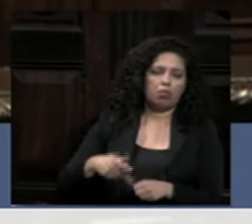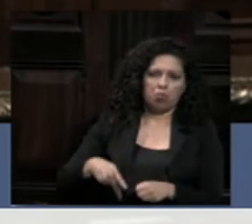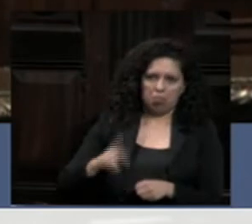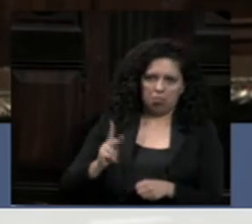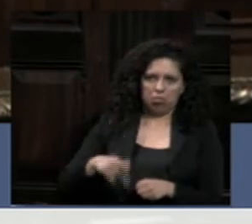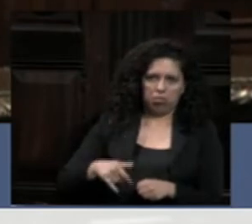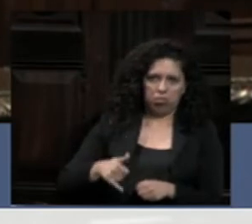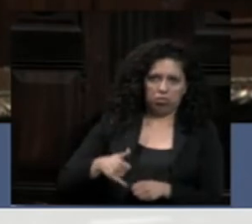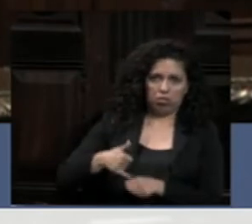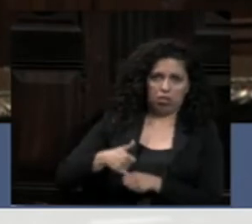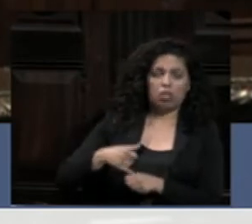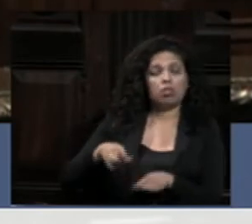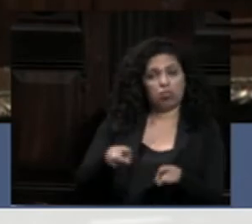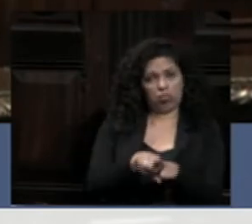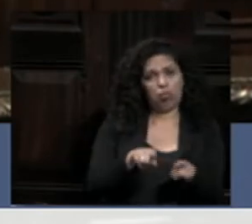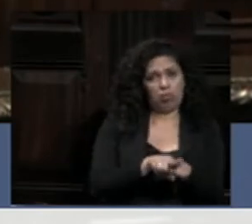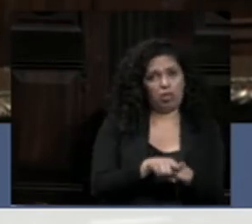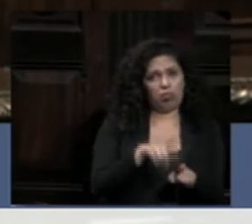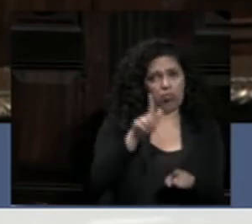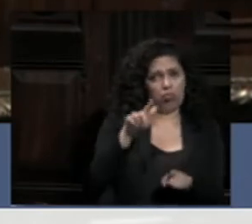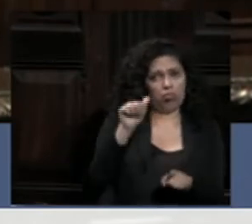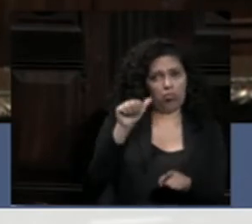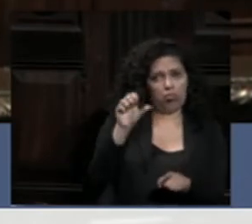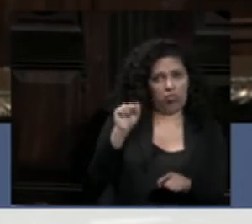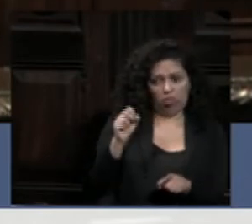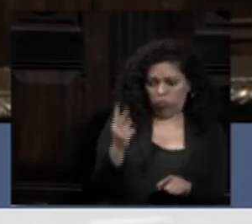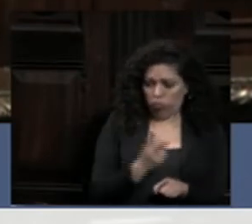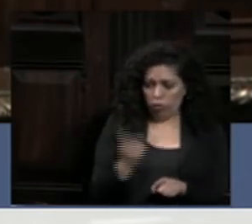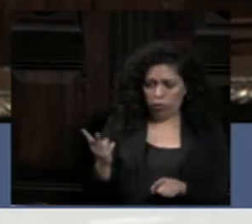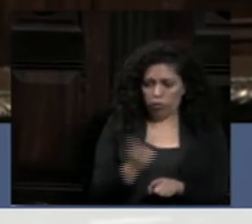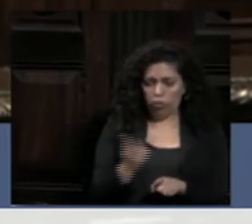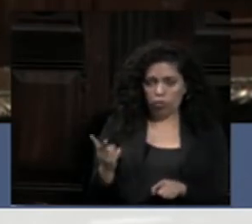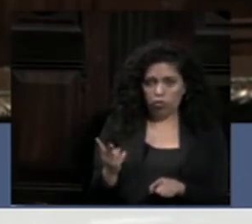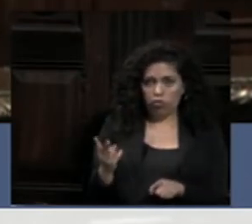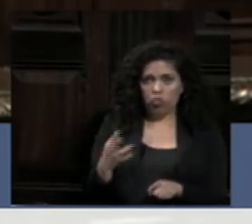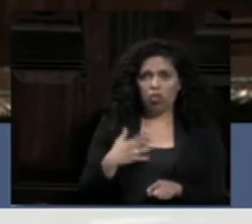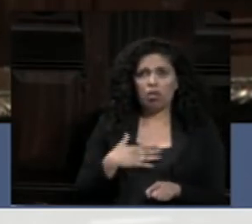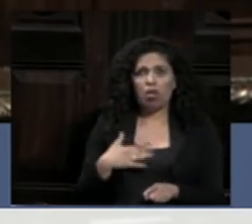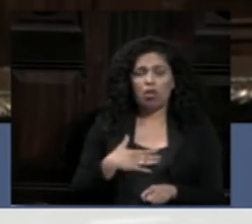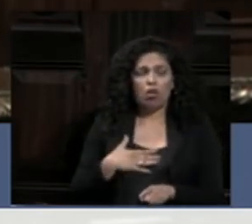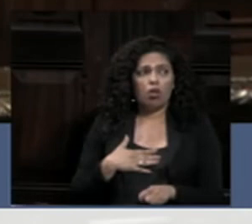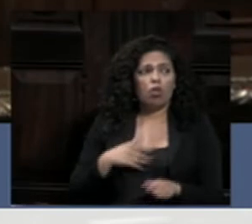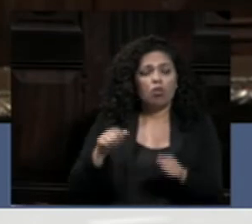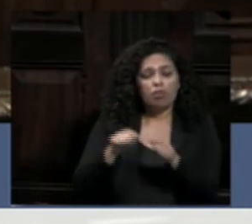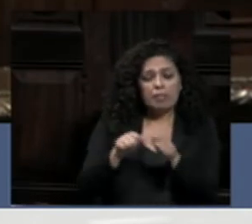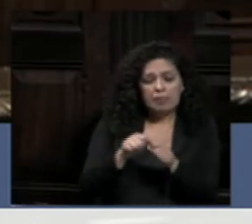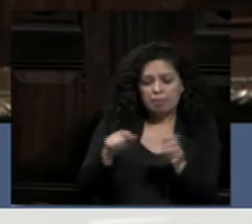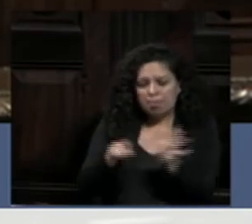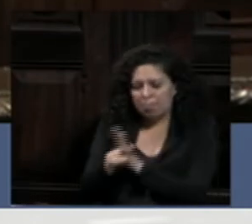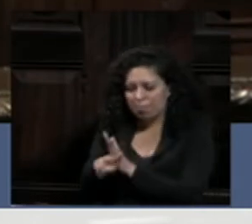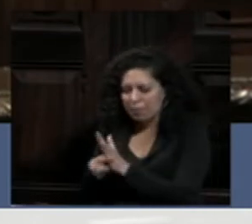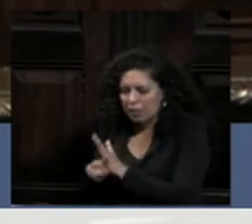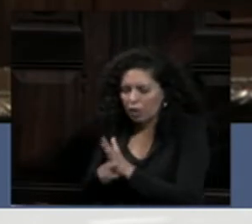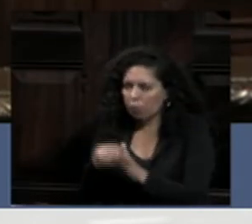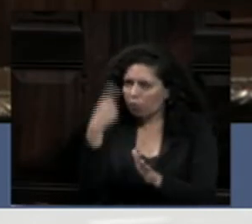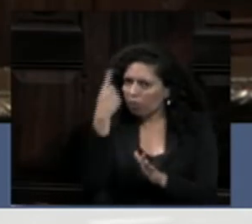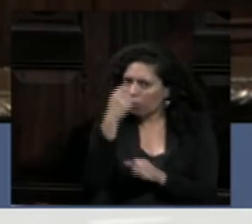também com gás, você tem que fazer uma vistoria